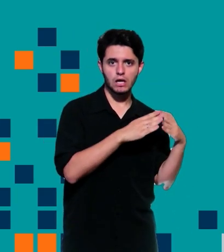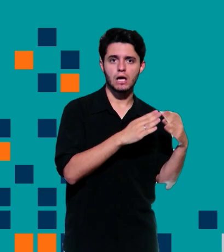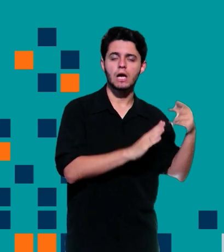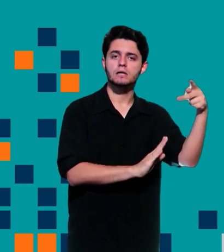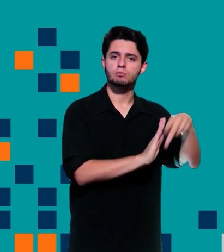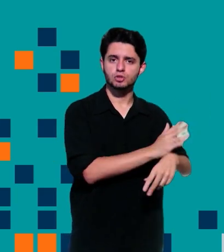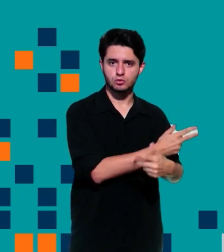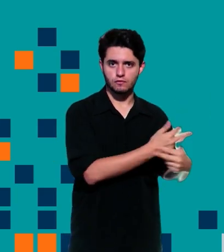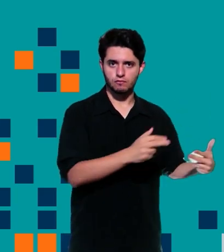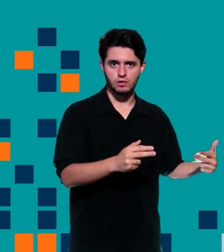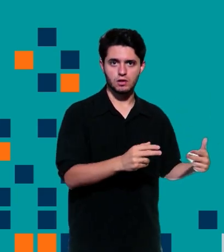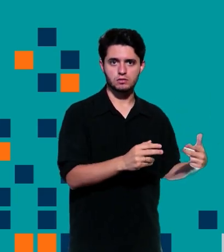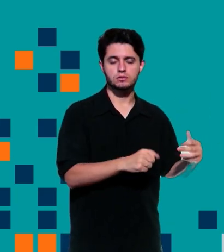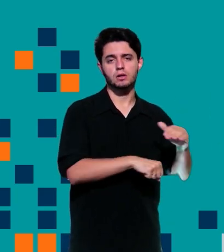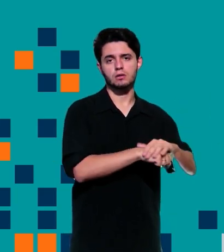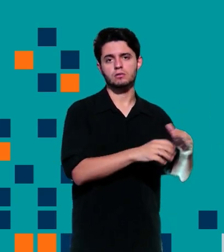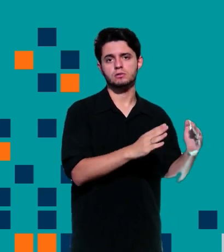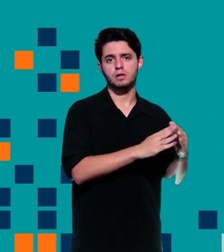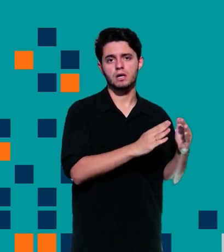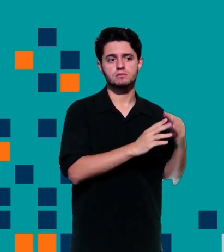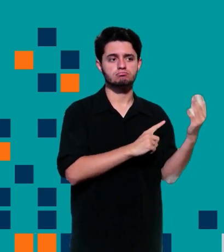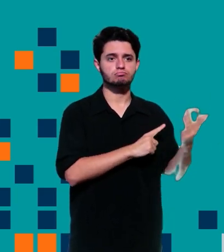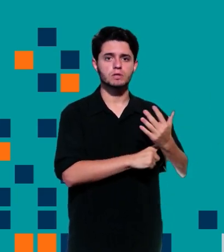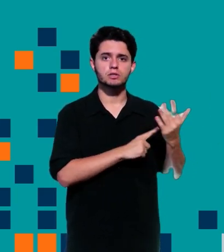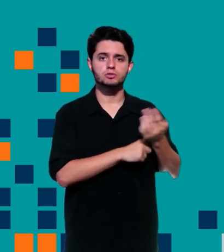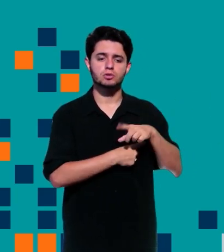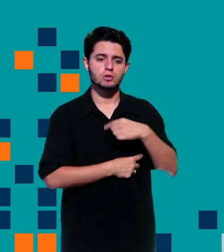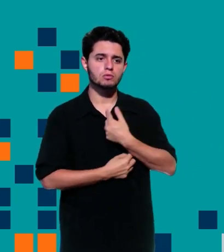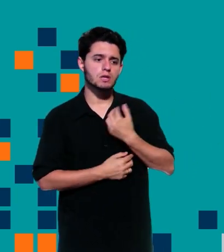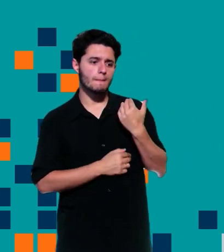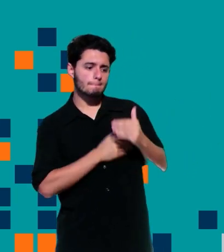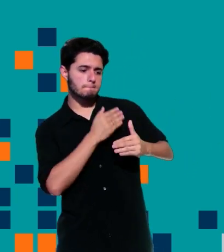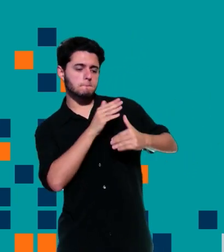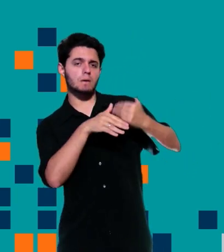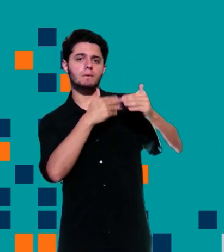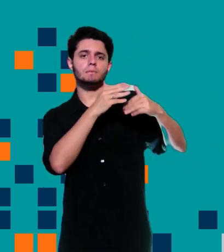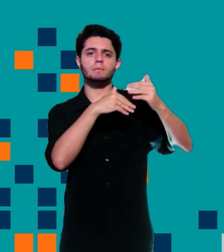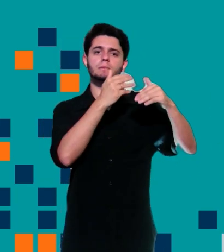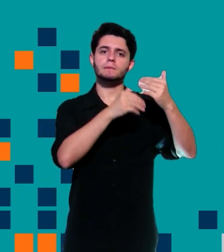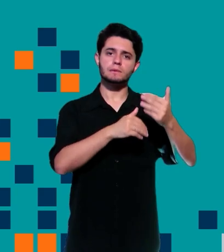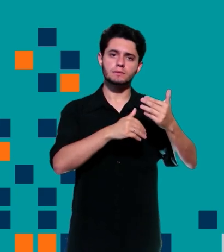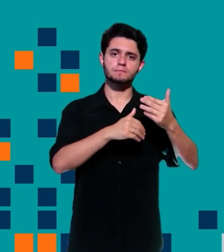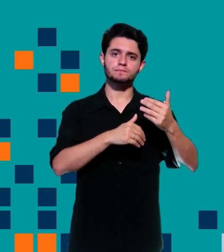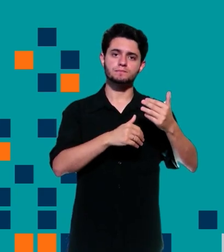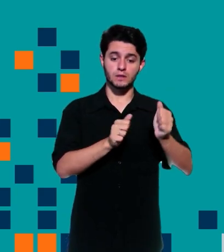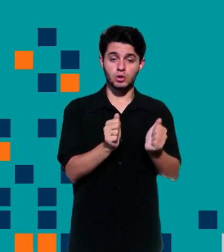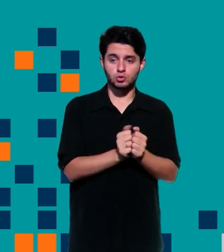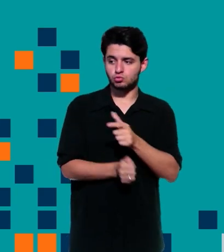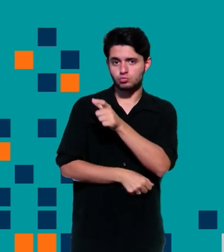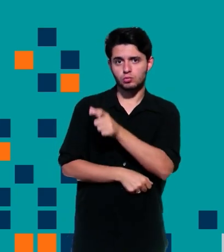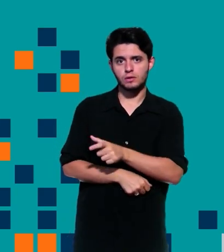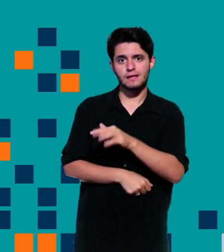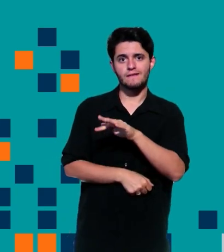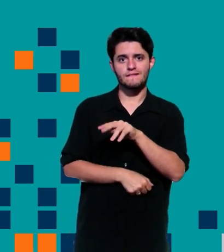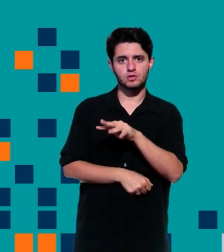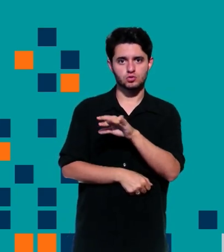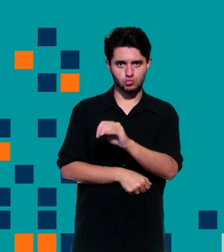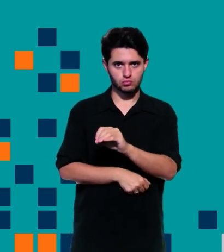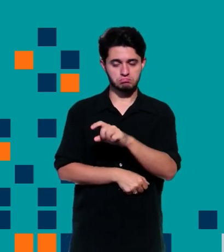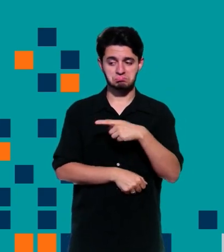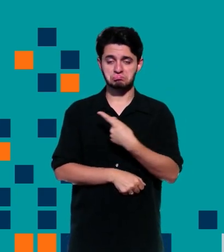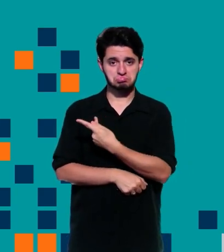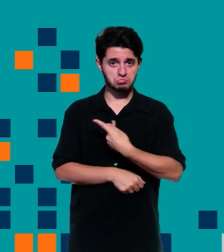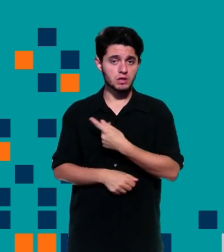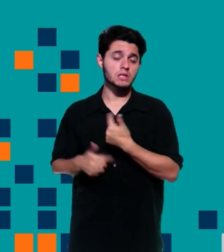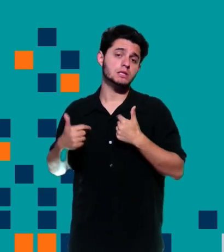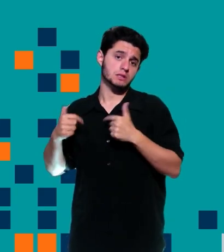sempre desejou, de alguma forma, né? Aqui está comigo o Fausto. A gente trabalha junto.